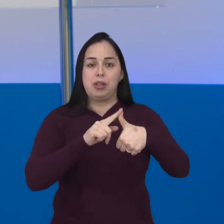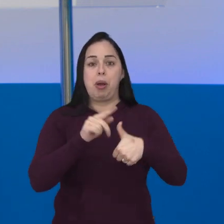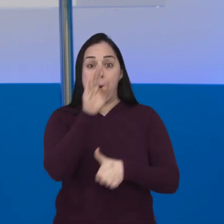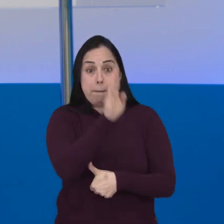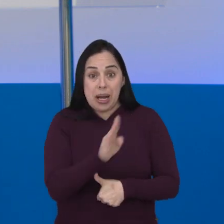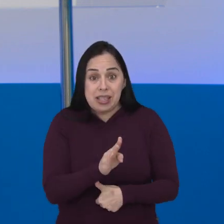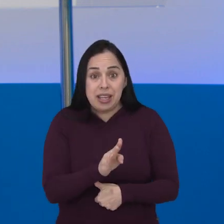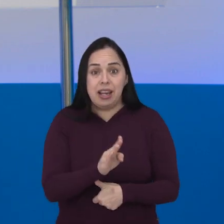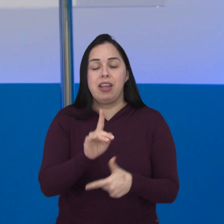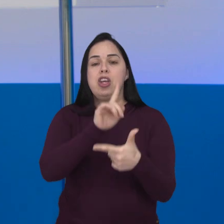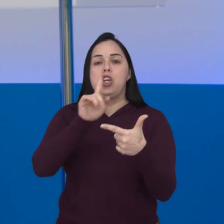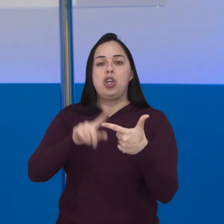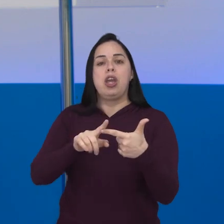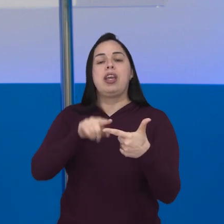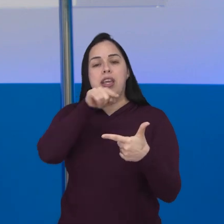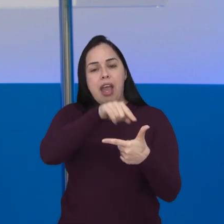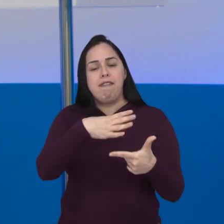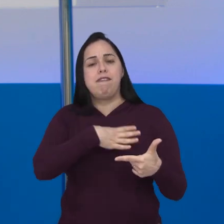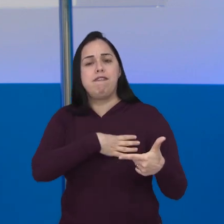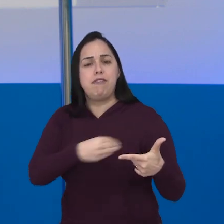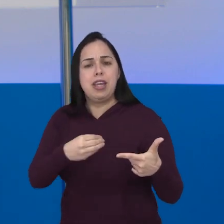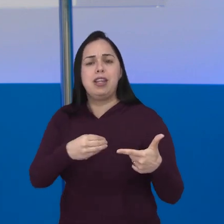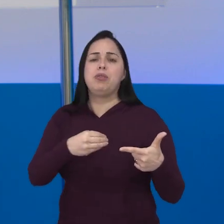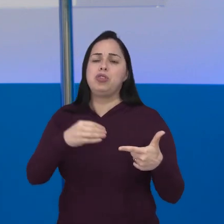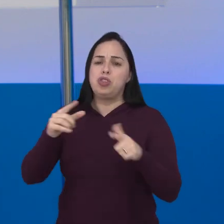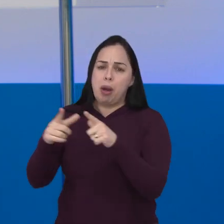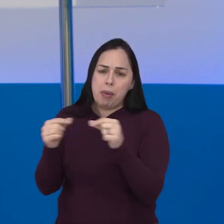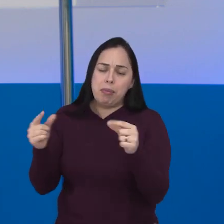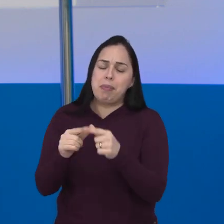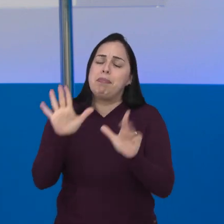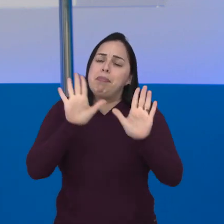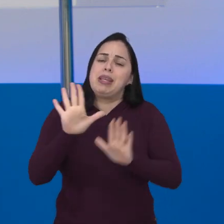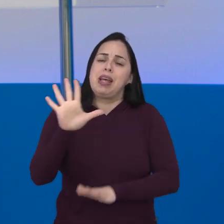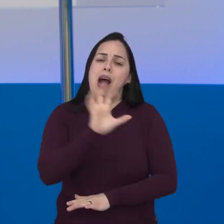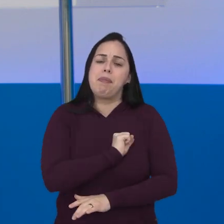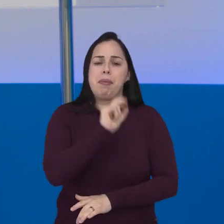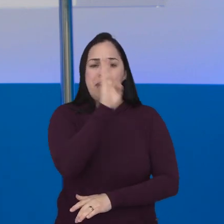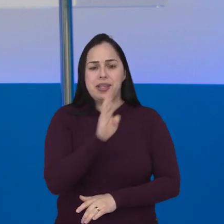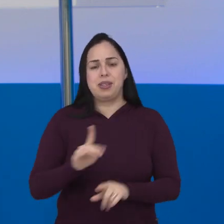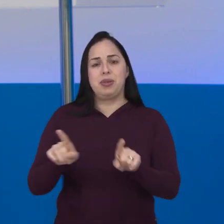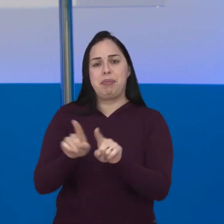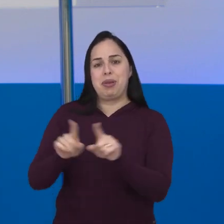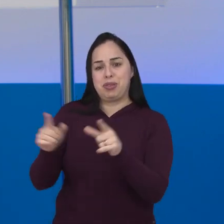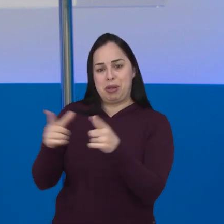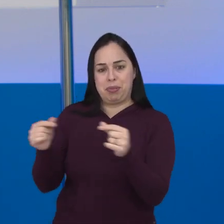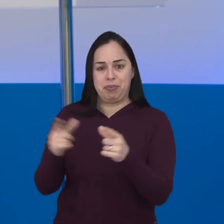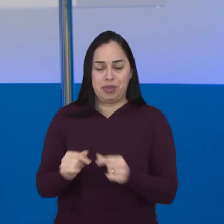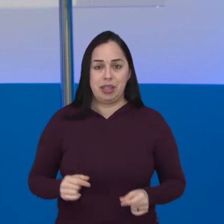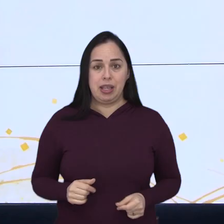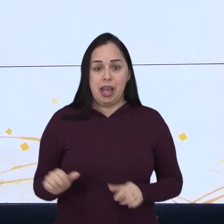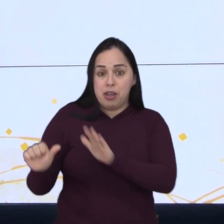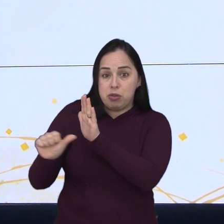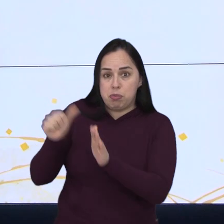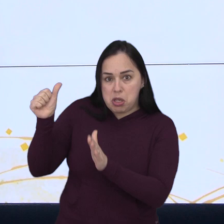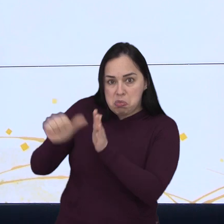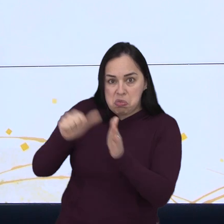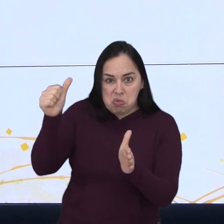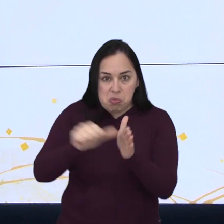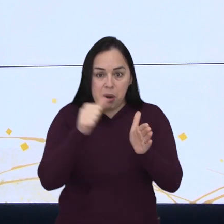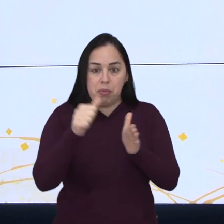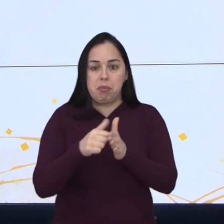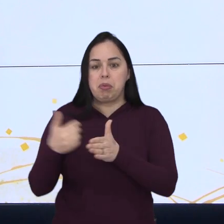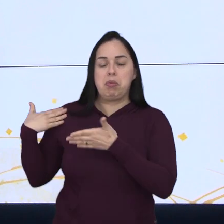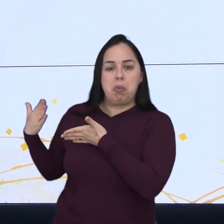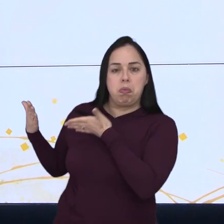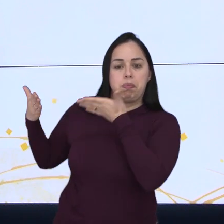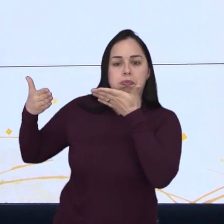títulos de cidadão joseense a um brasileiro e a um filho de imigrantes que tem muito amor pelo Brasil e pelo Japão. A chegada dos